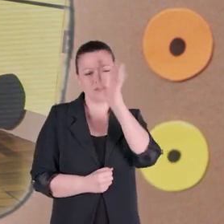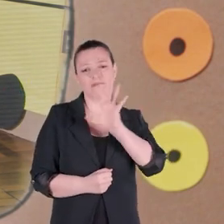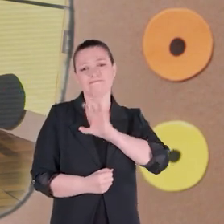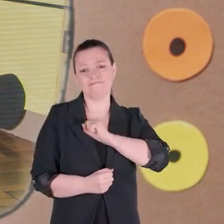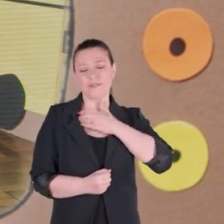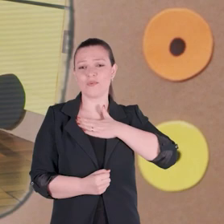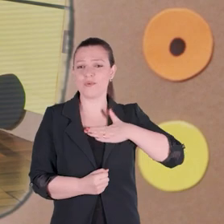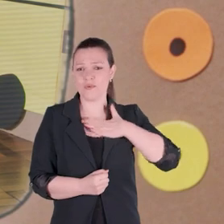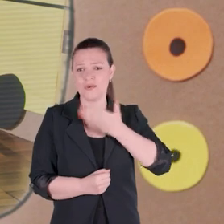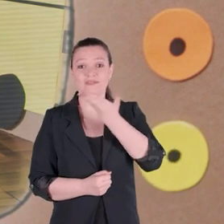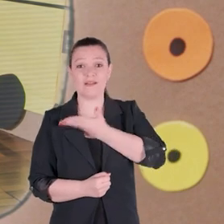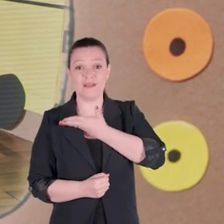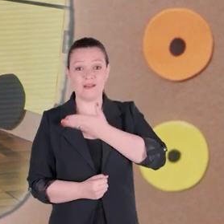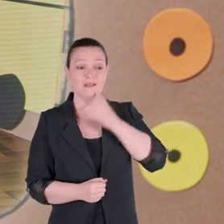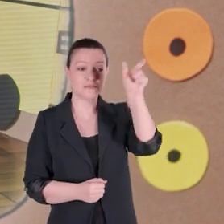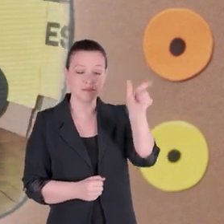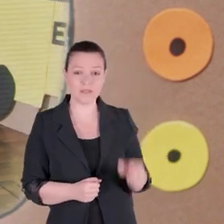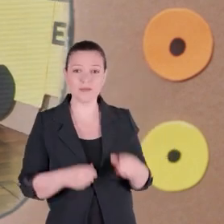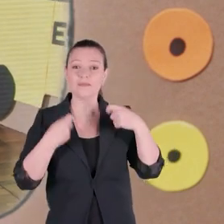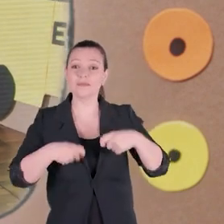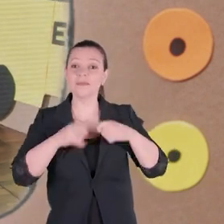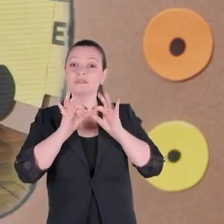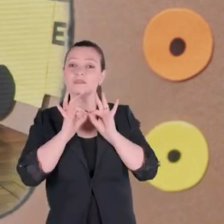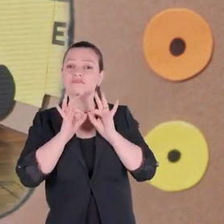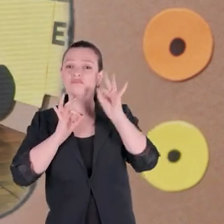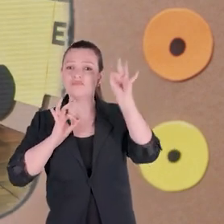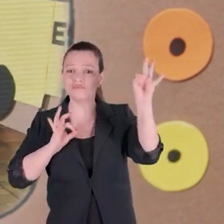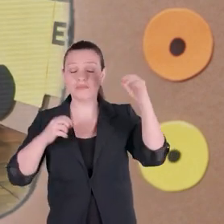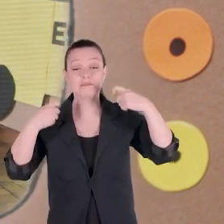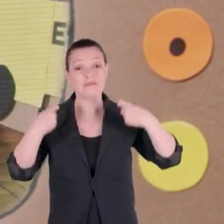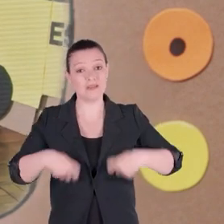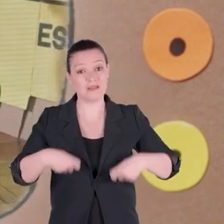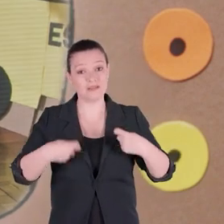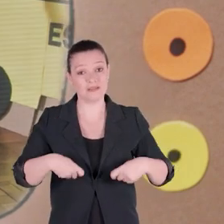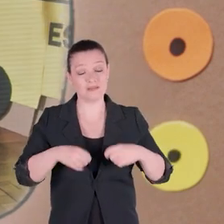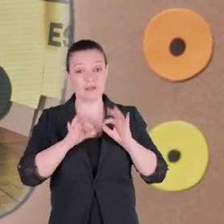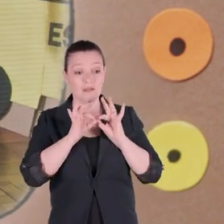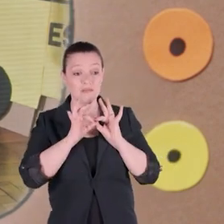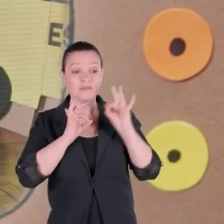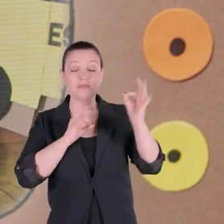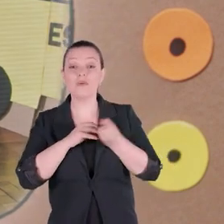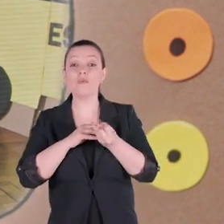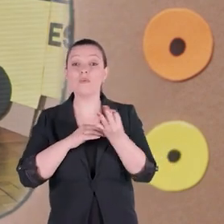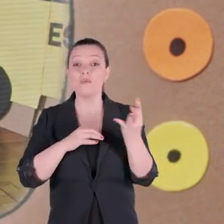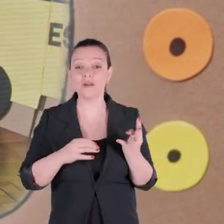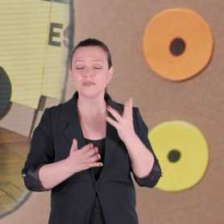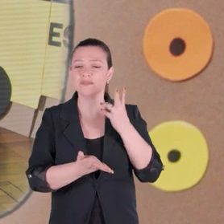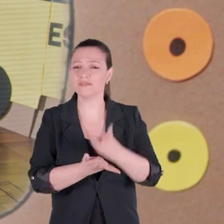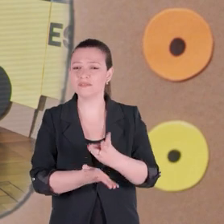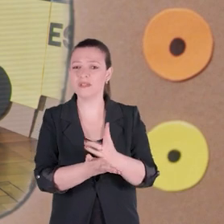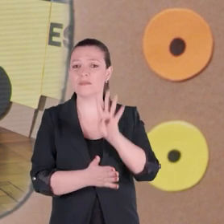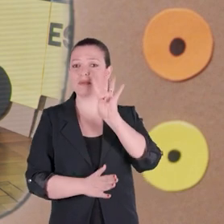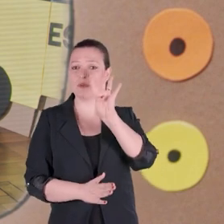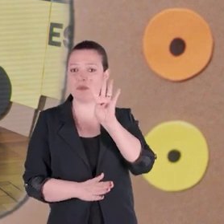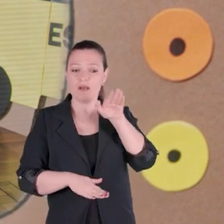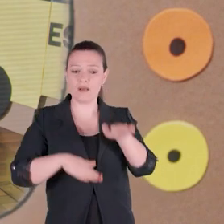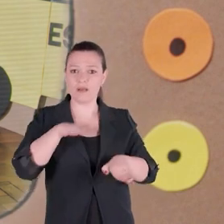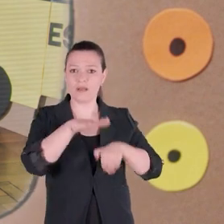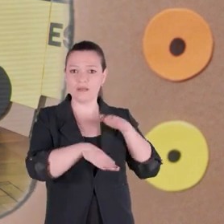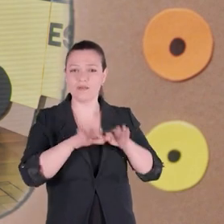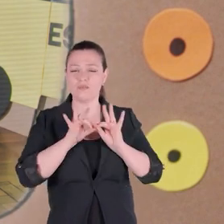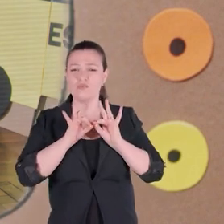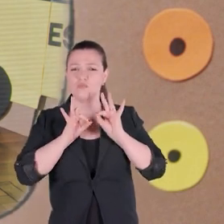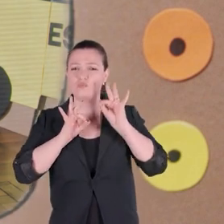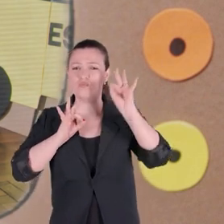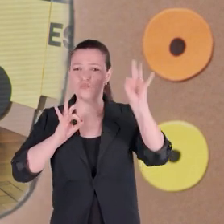goste muito do seu amigo, é preciso manter o distanciamento. Ou seja, fique sempre a 4